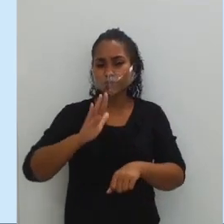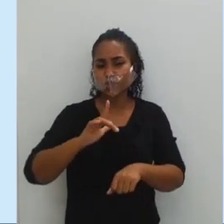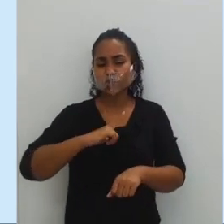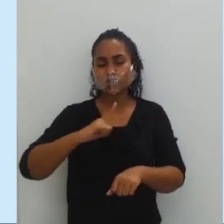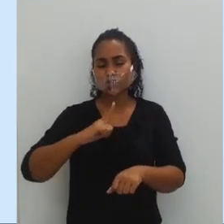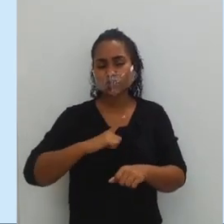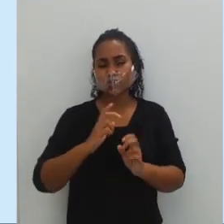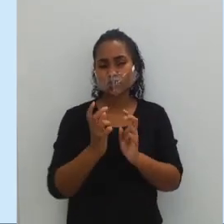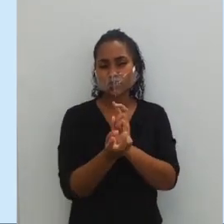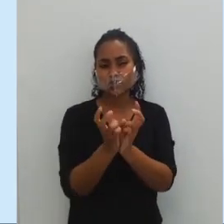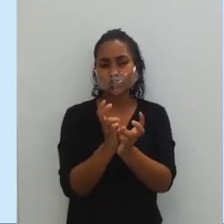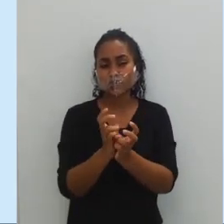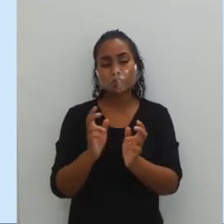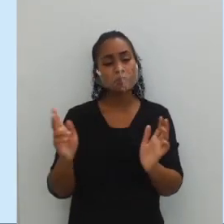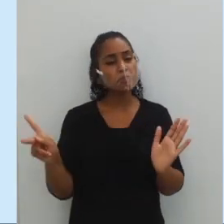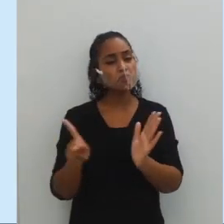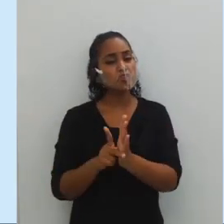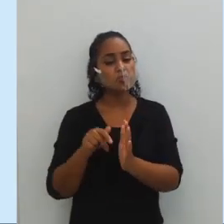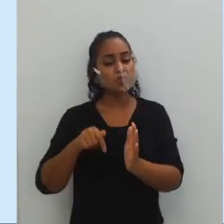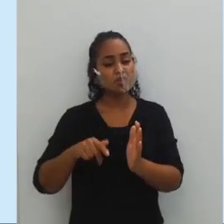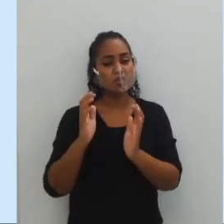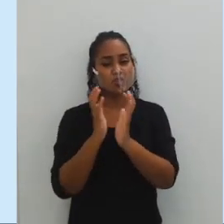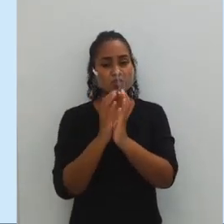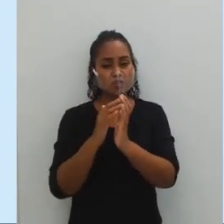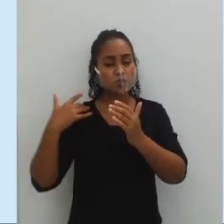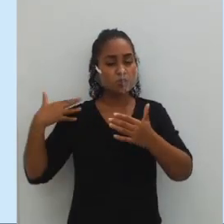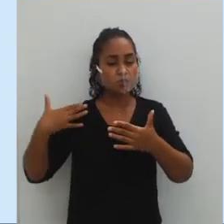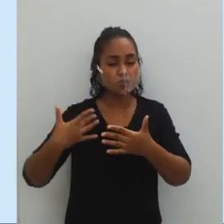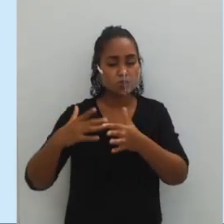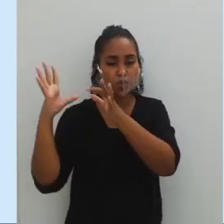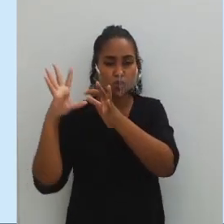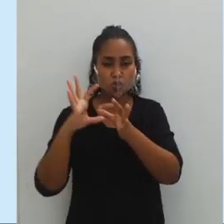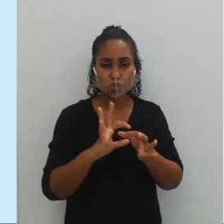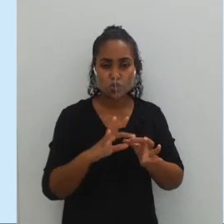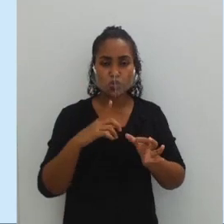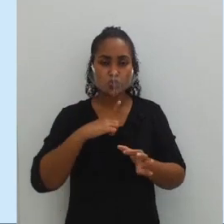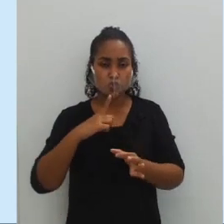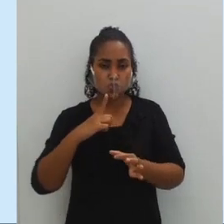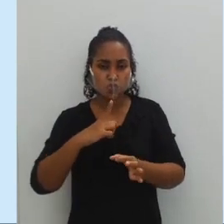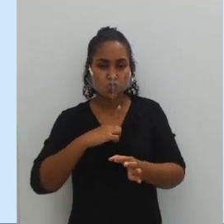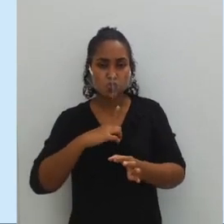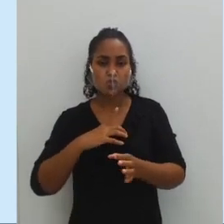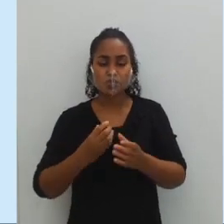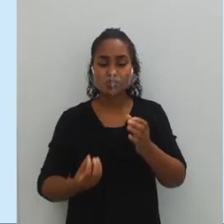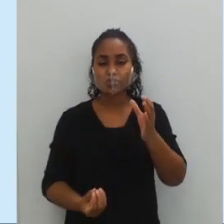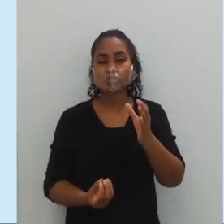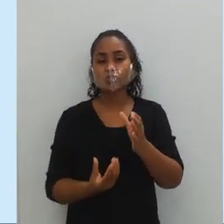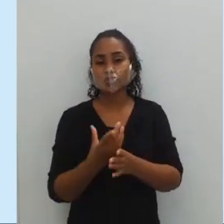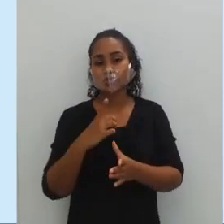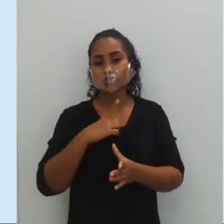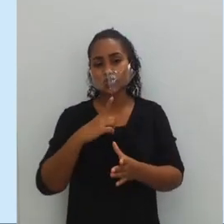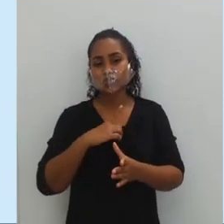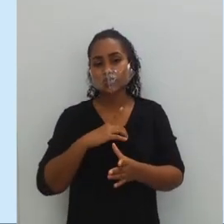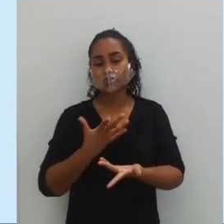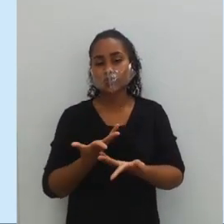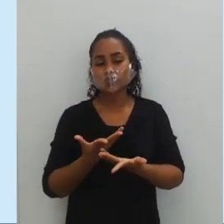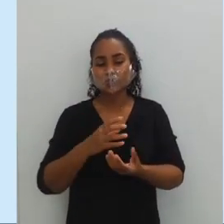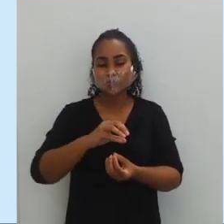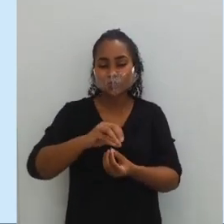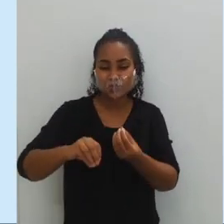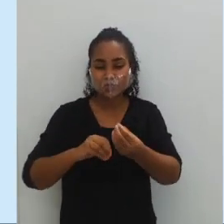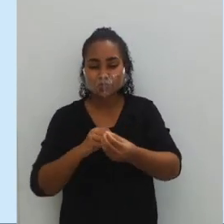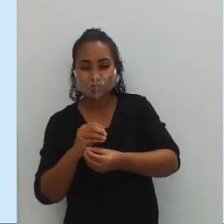mais sobre a capoeira do Recife, um pouquinho mais do histórico, do contexto como a capoeira do Recife nasceu, né, que até tem